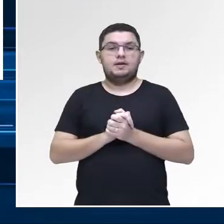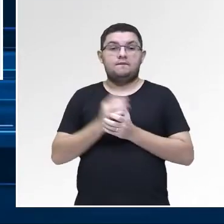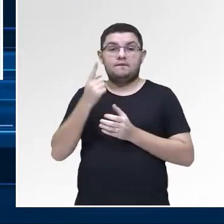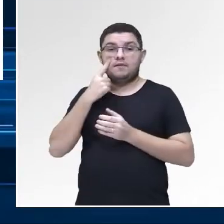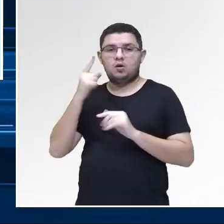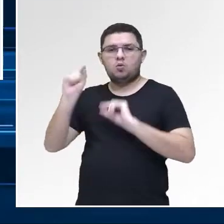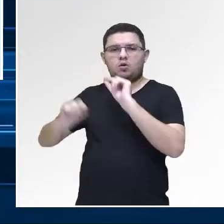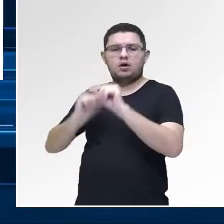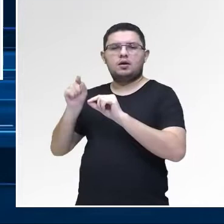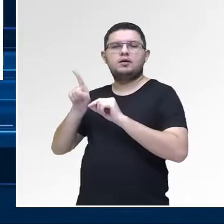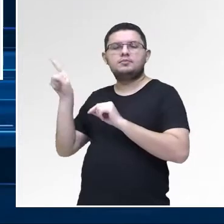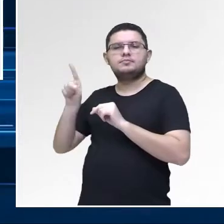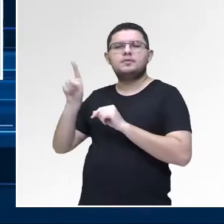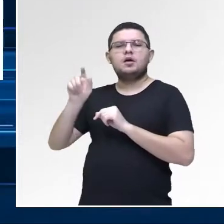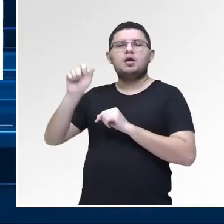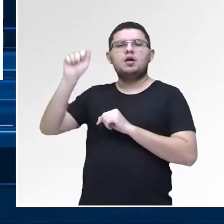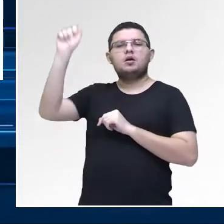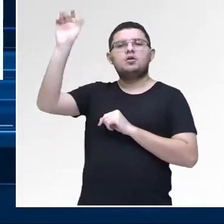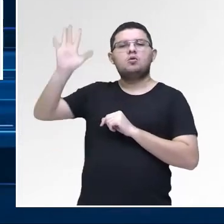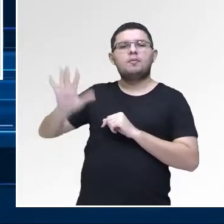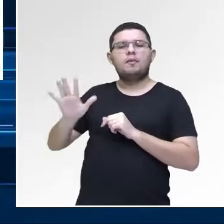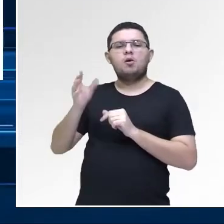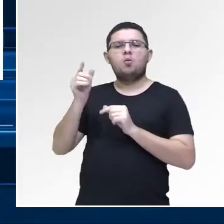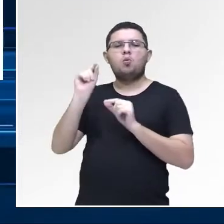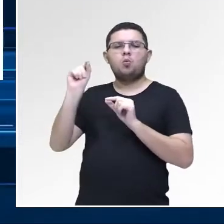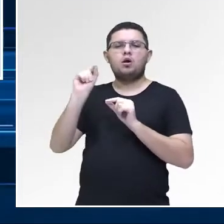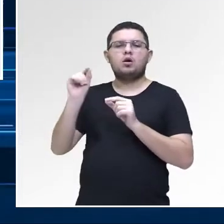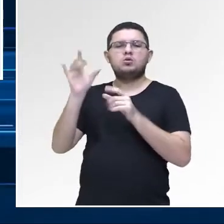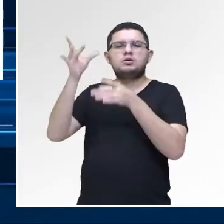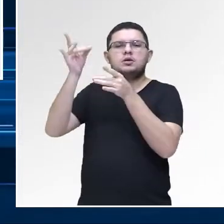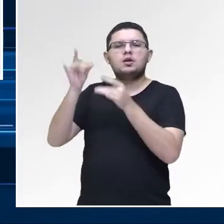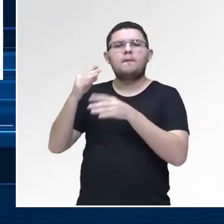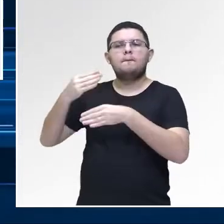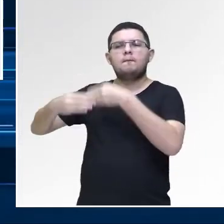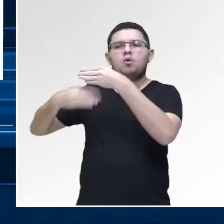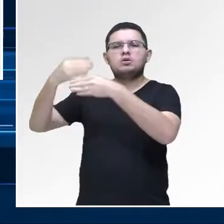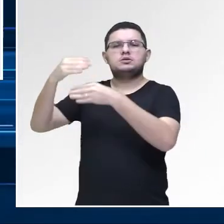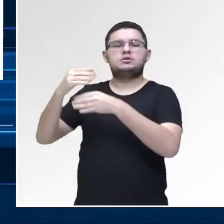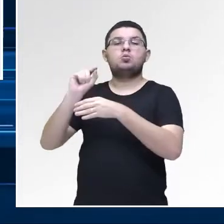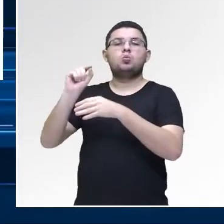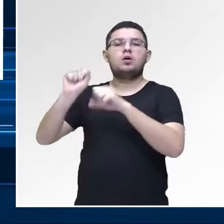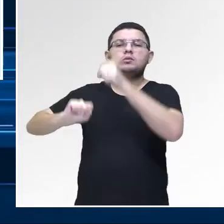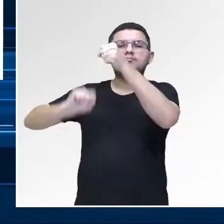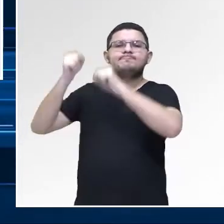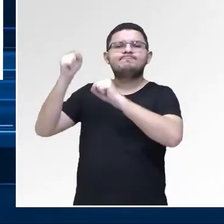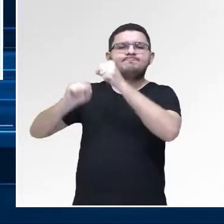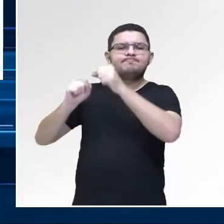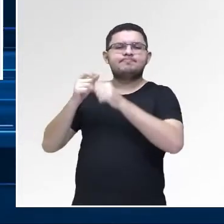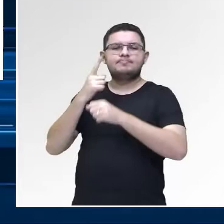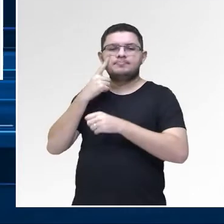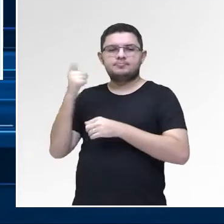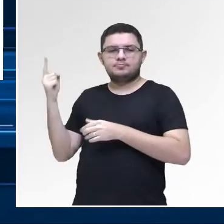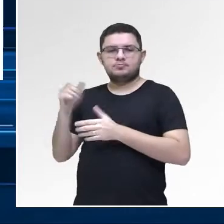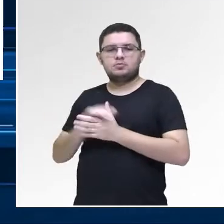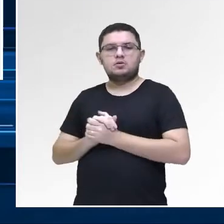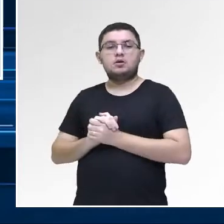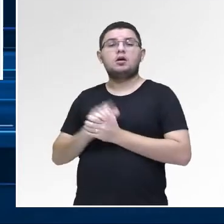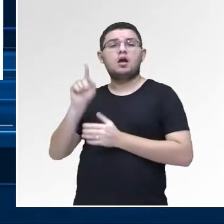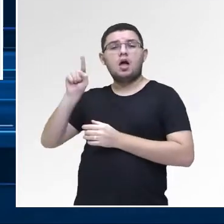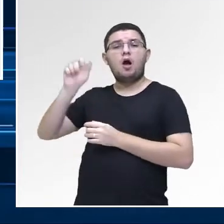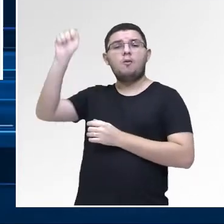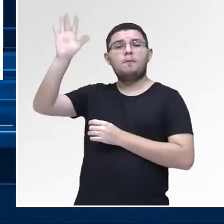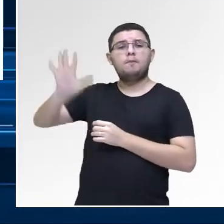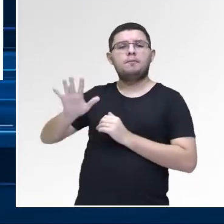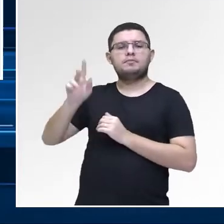gente verificar melhor esse processo. Então, vocês estão verificando, tá? O mapa do